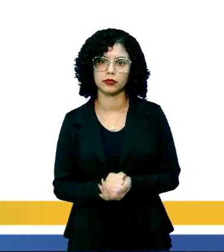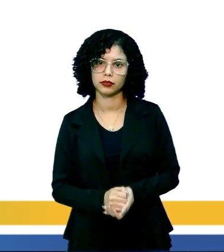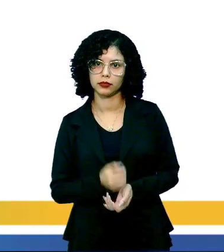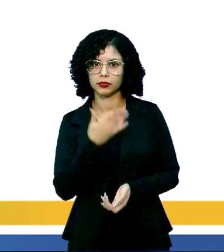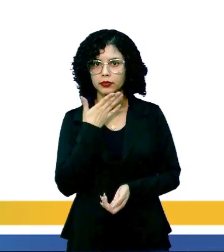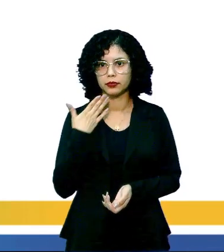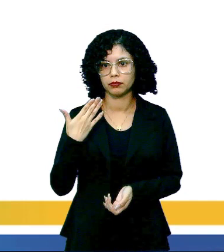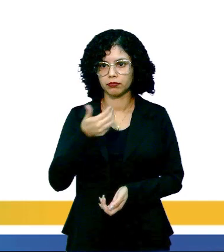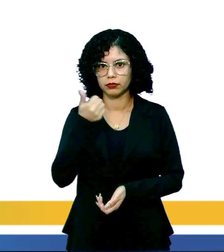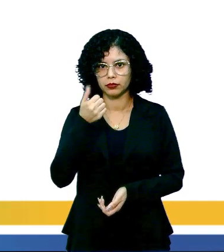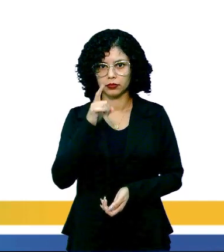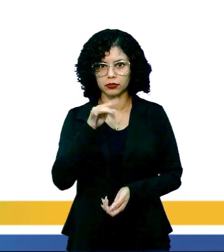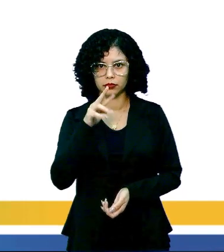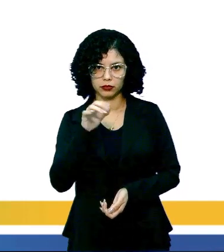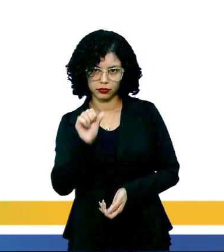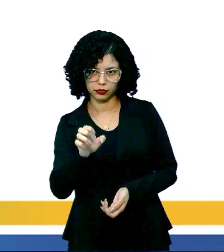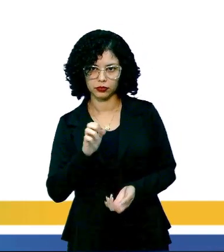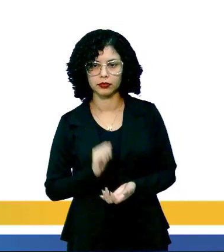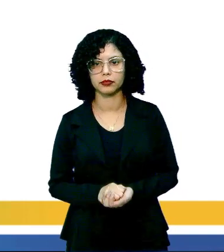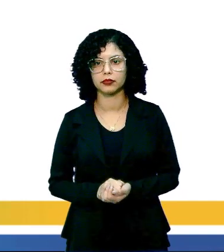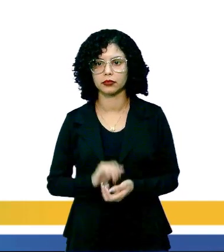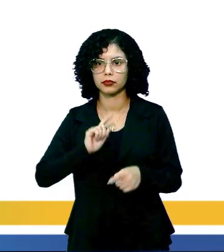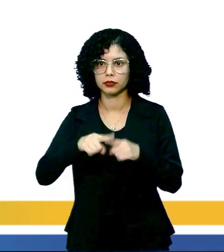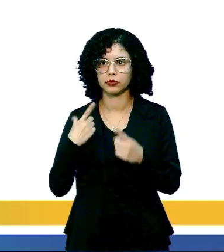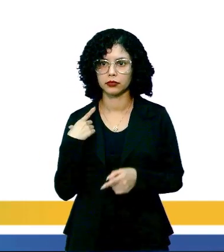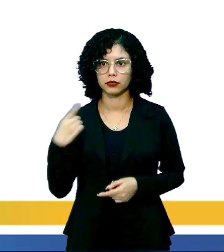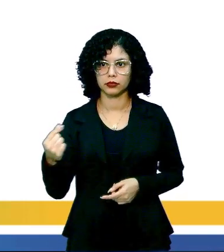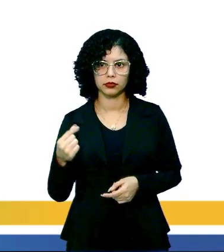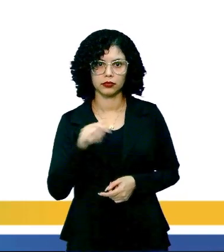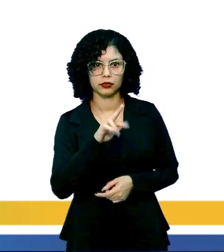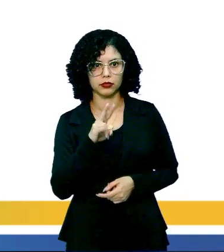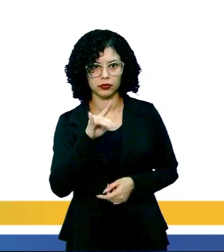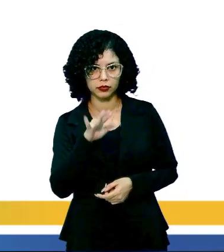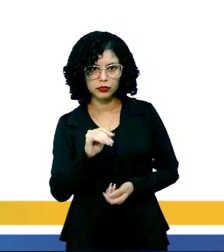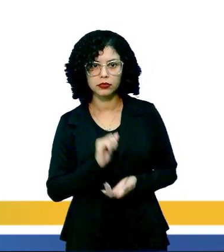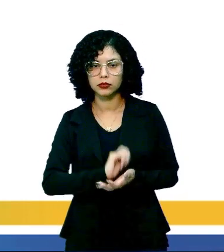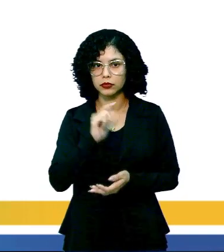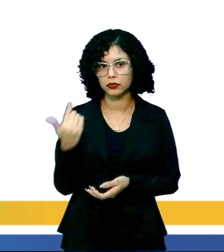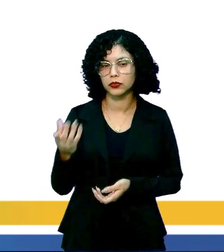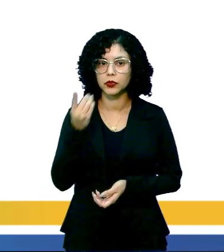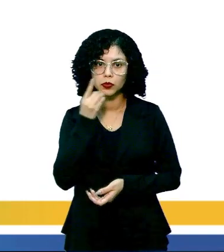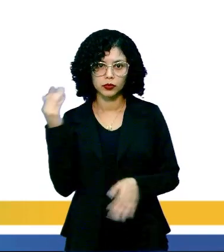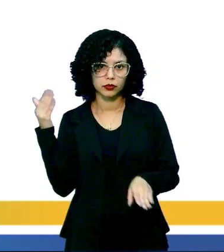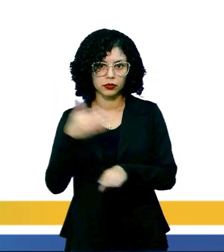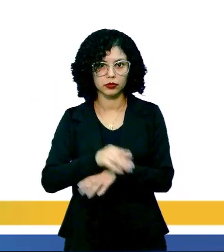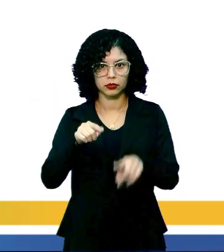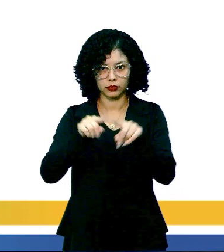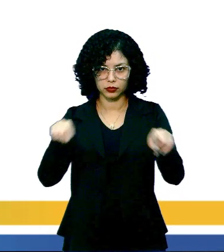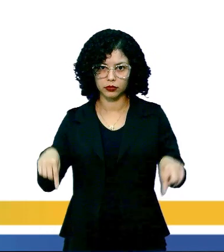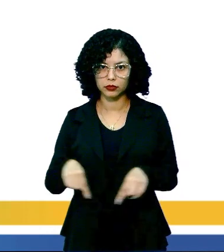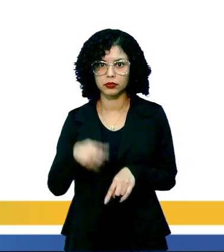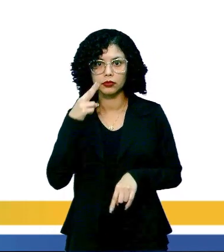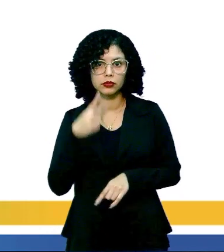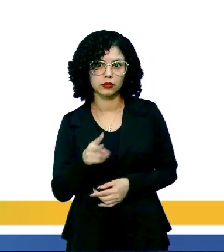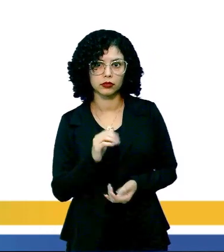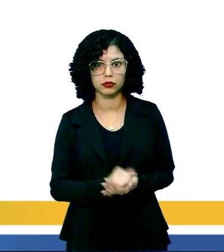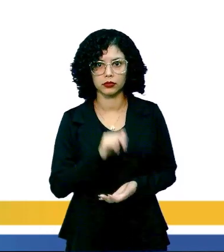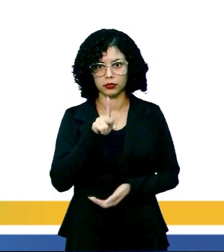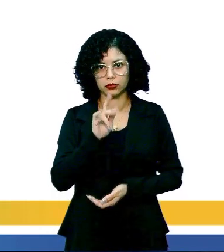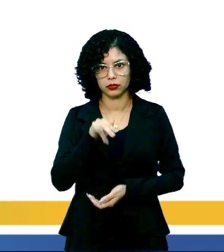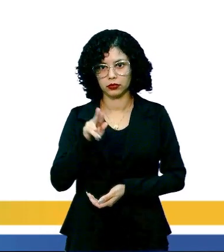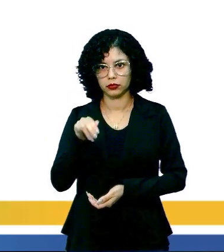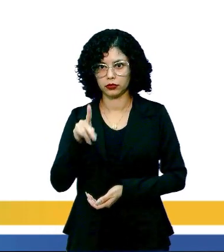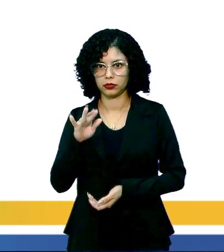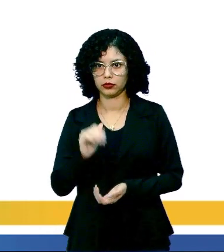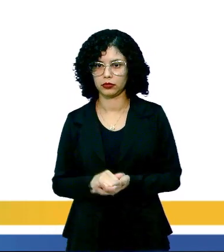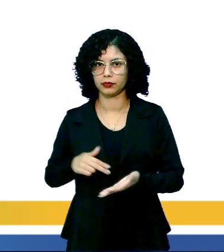o disfarce é essencial para escapar dos credores. Outro dia, entrei na sala e vi a